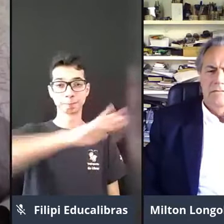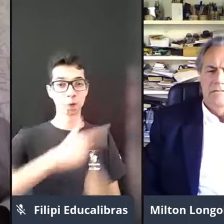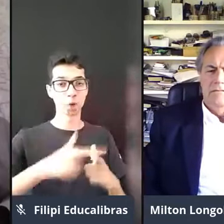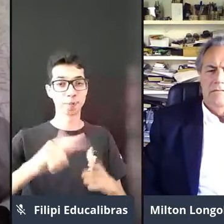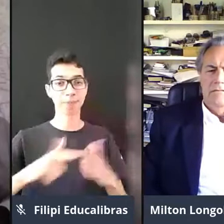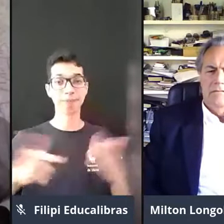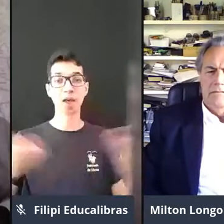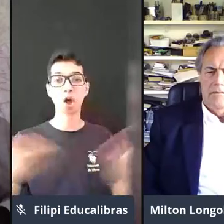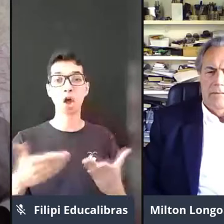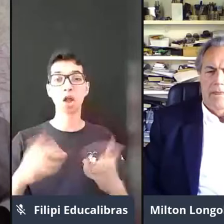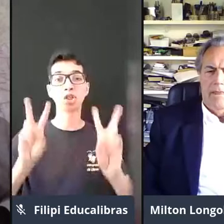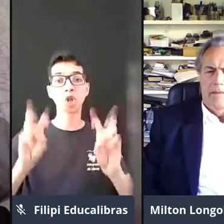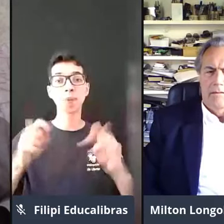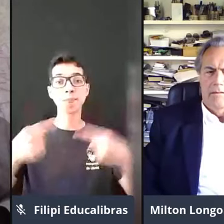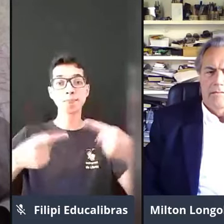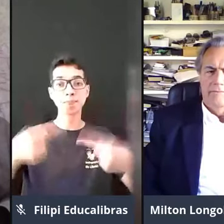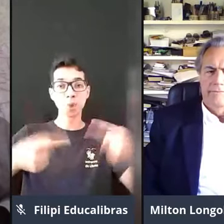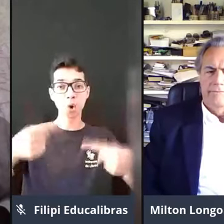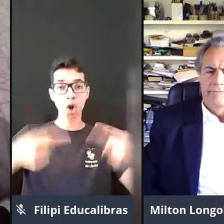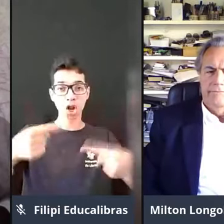político, né,